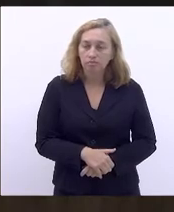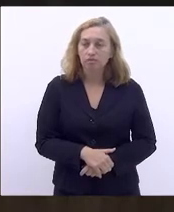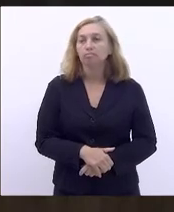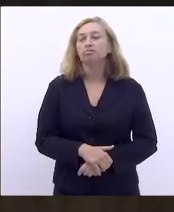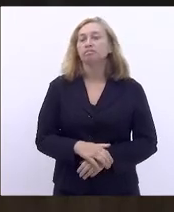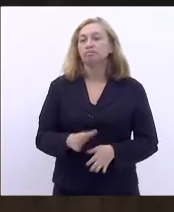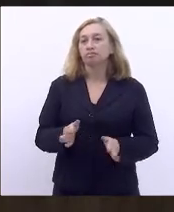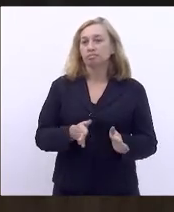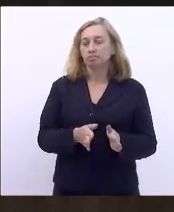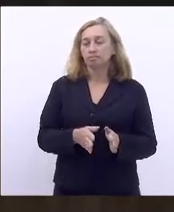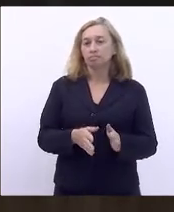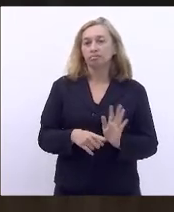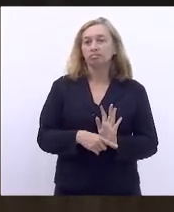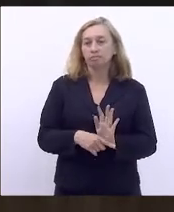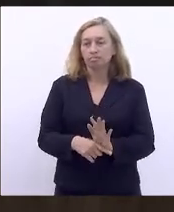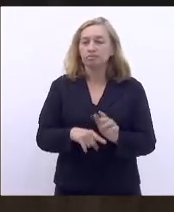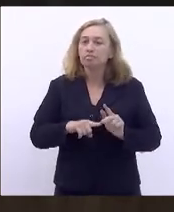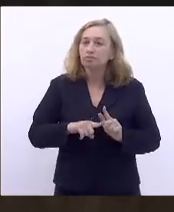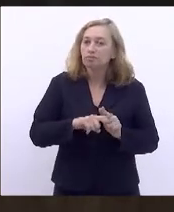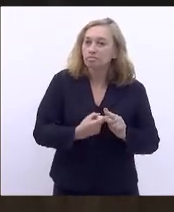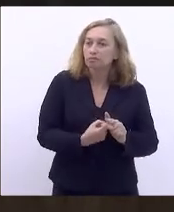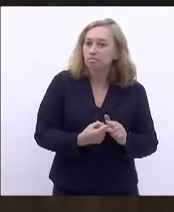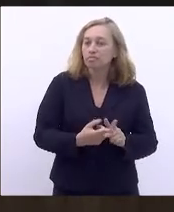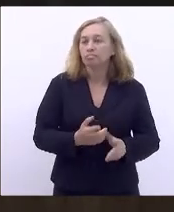facilitar a aprovação desse ajuste.